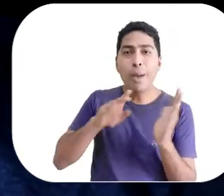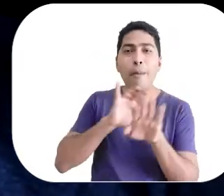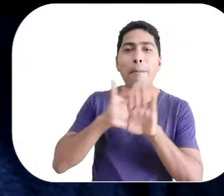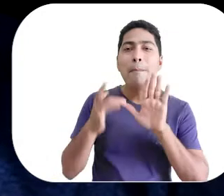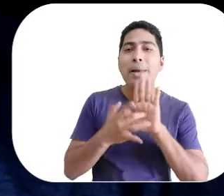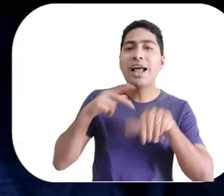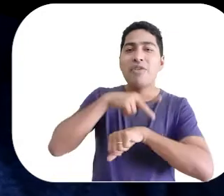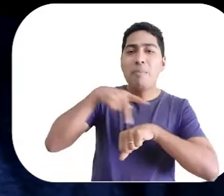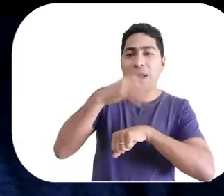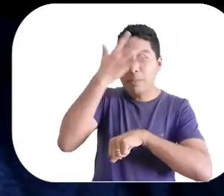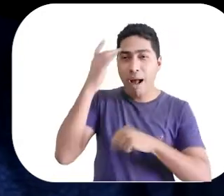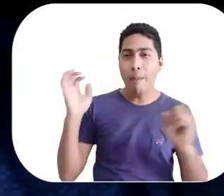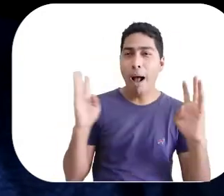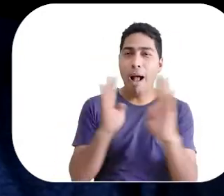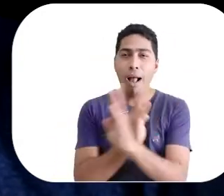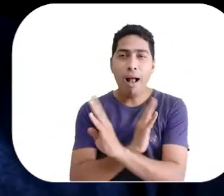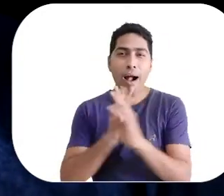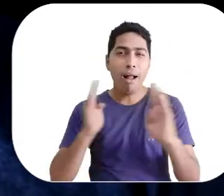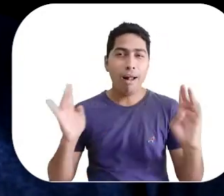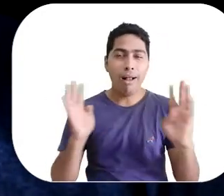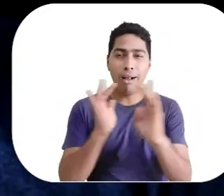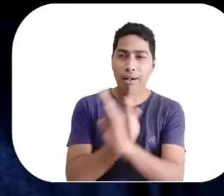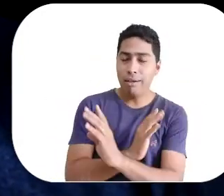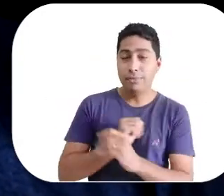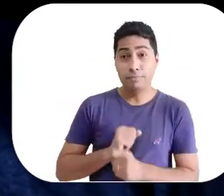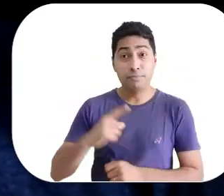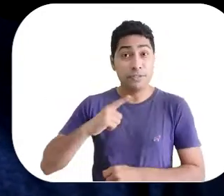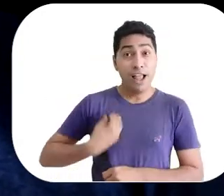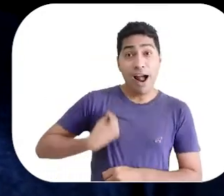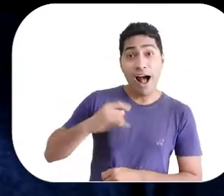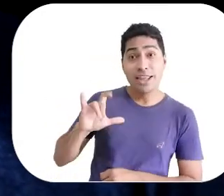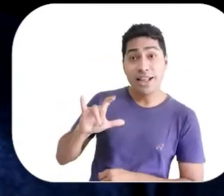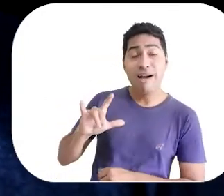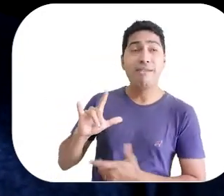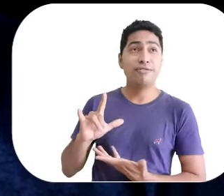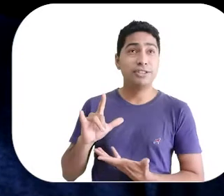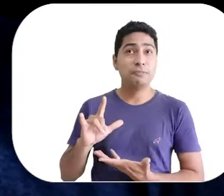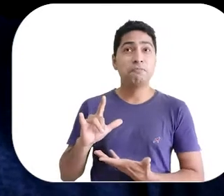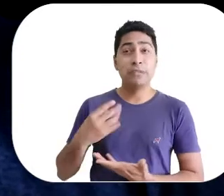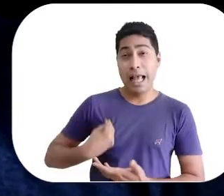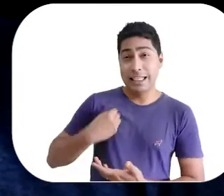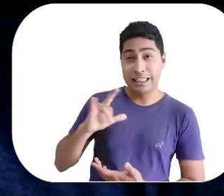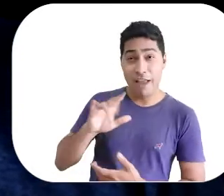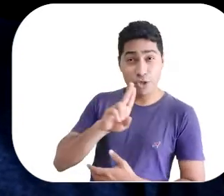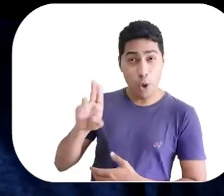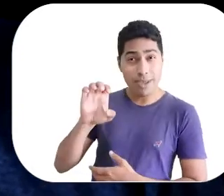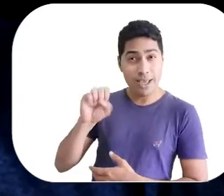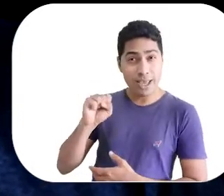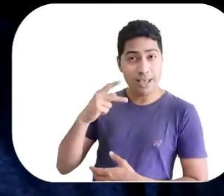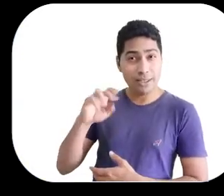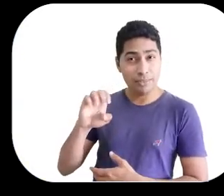praça, né? Onde tem as pessoas caminhando para lá e para cá. E as lives, essa live espetáculo, né?